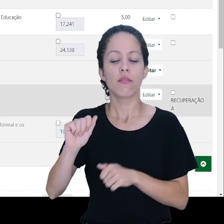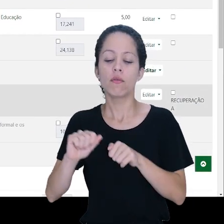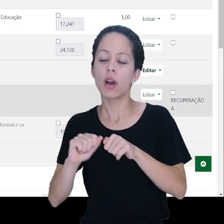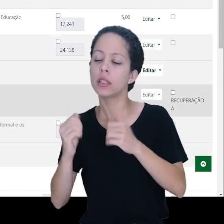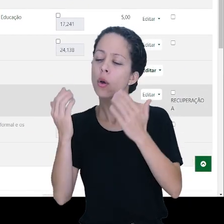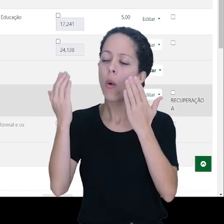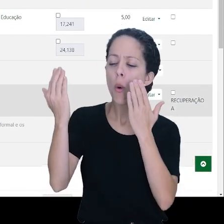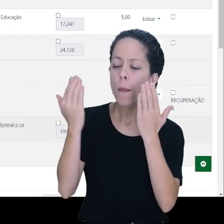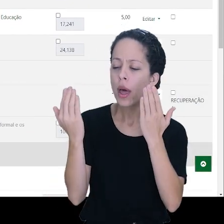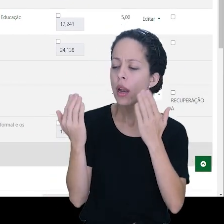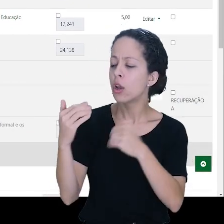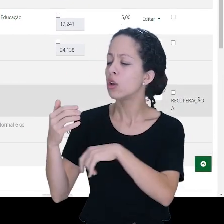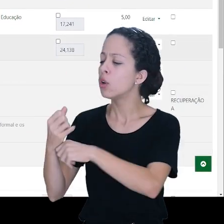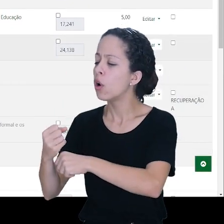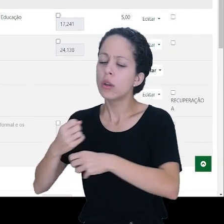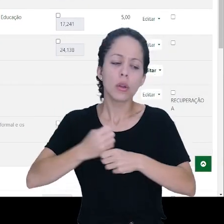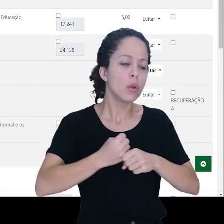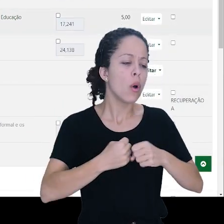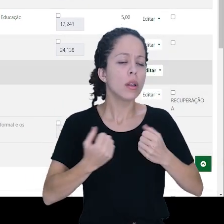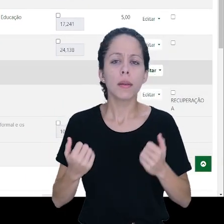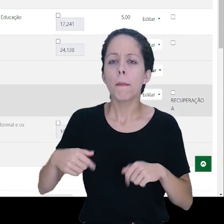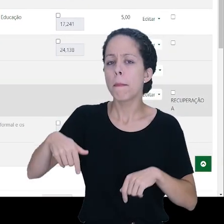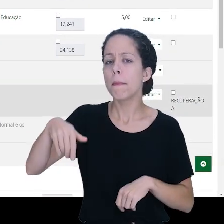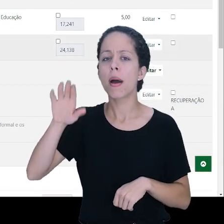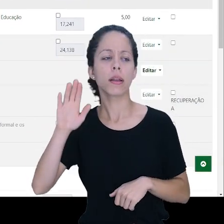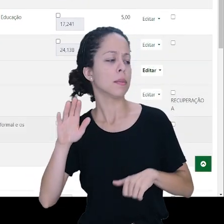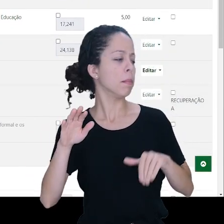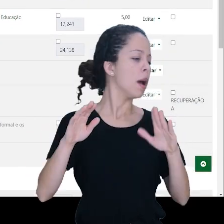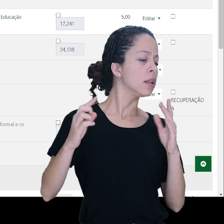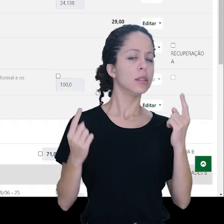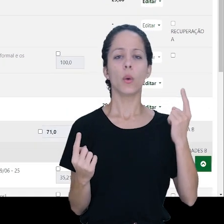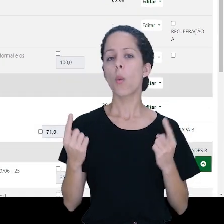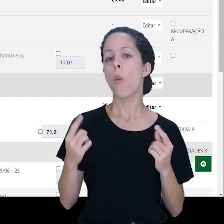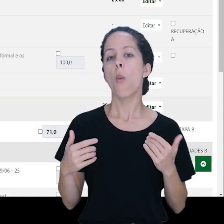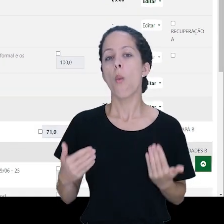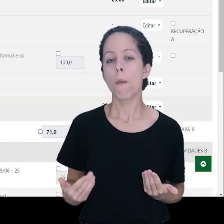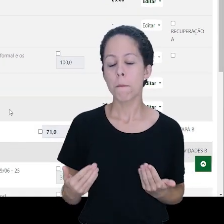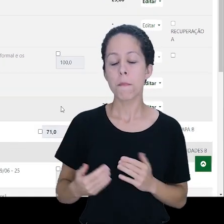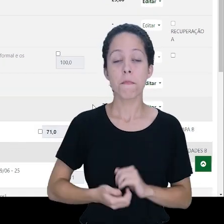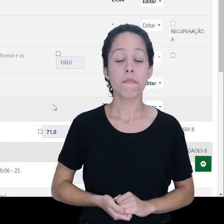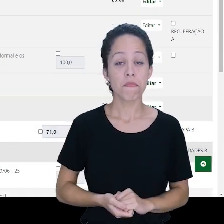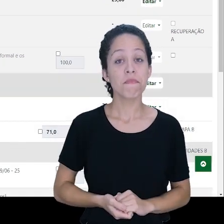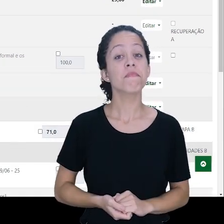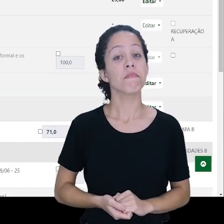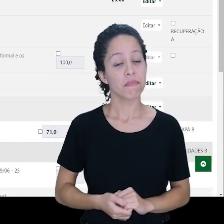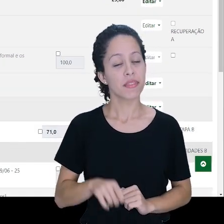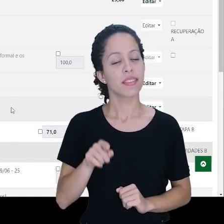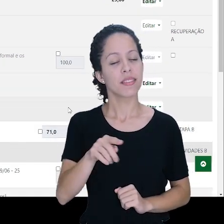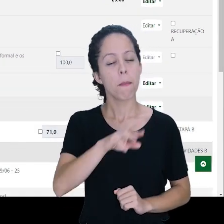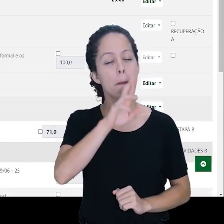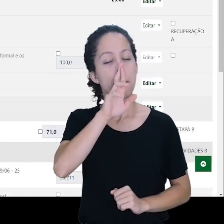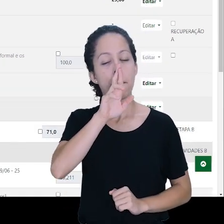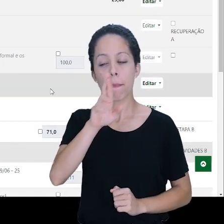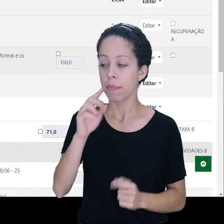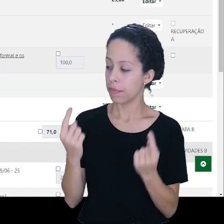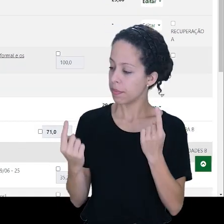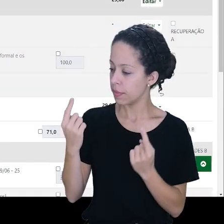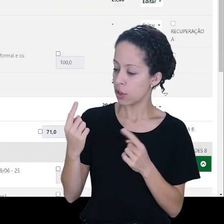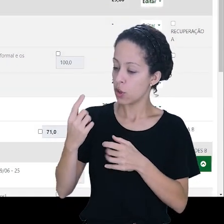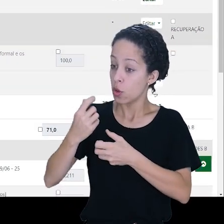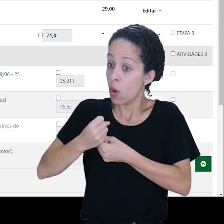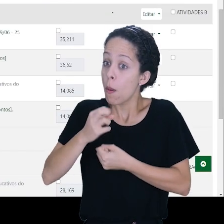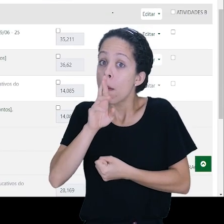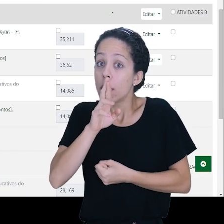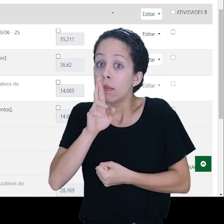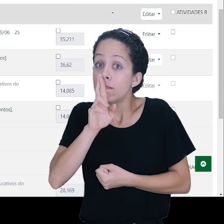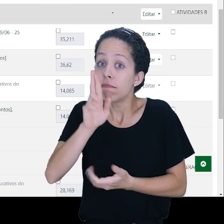e a recuperação a e faz a maior nota entre as duas então anota final da Etapa é a maior nota